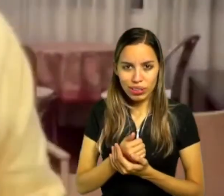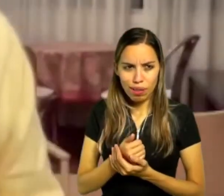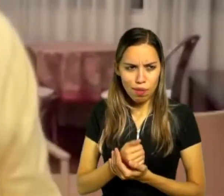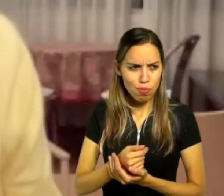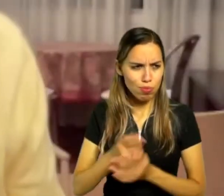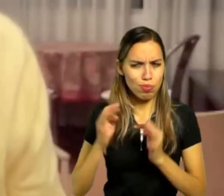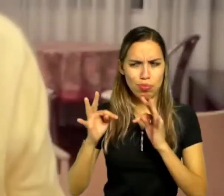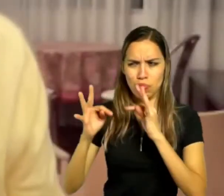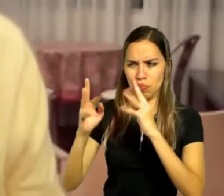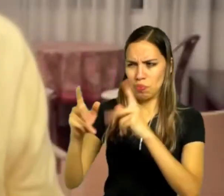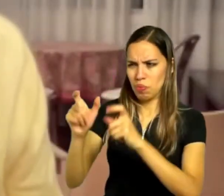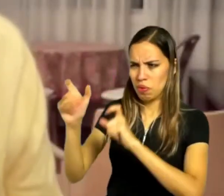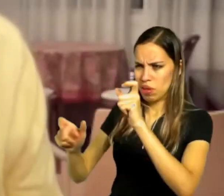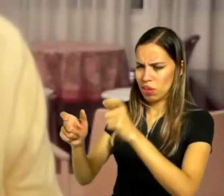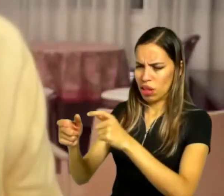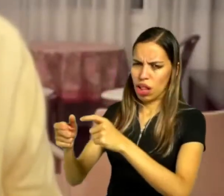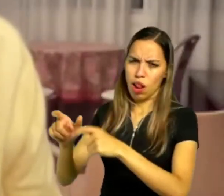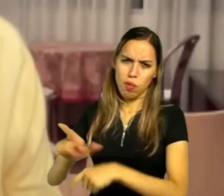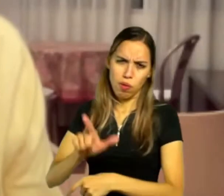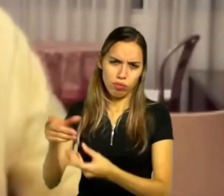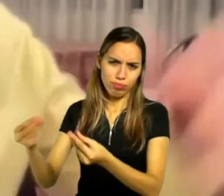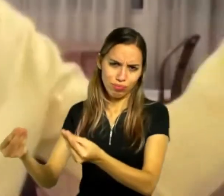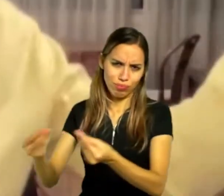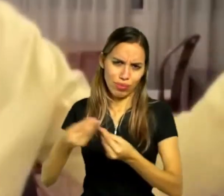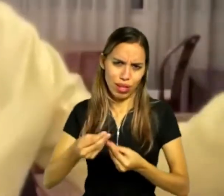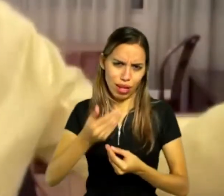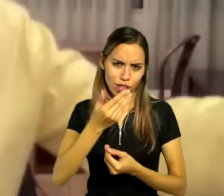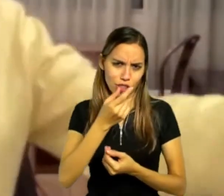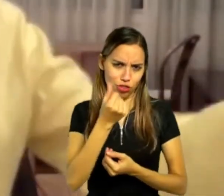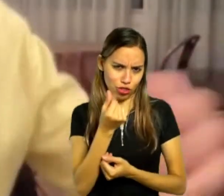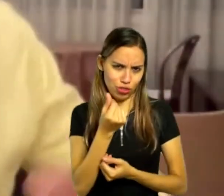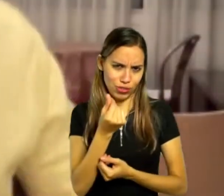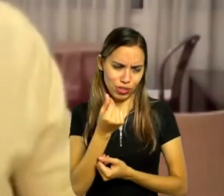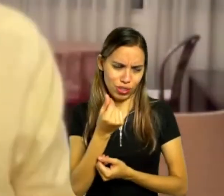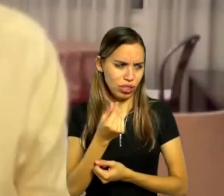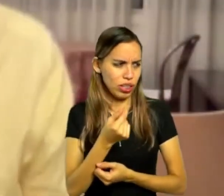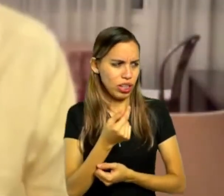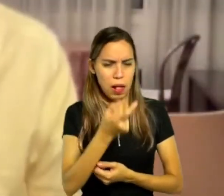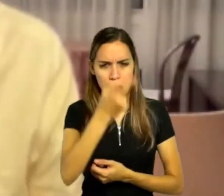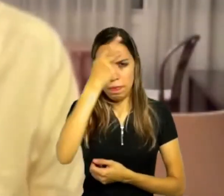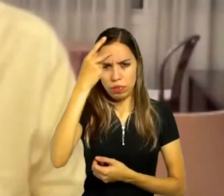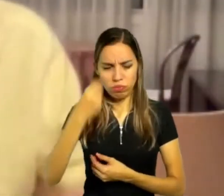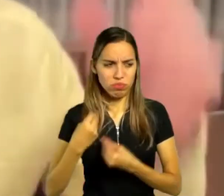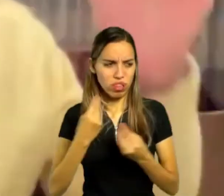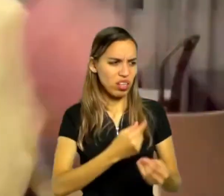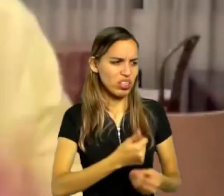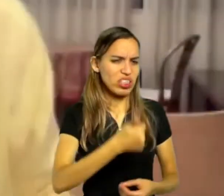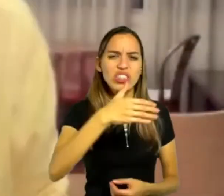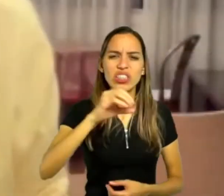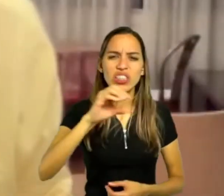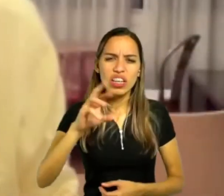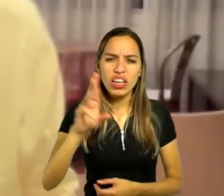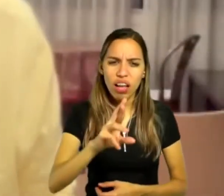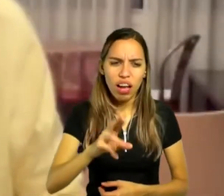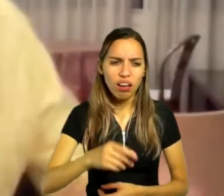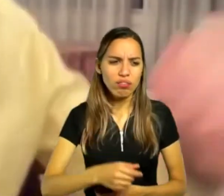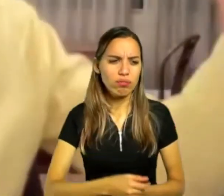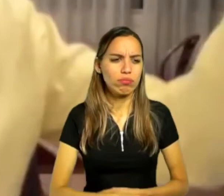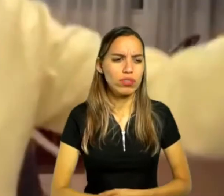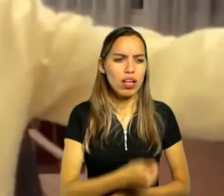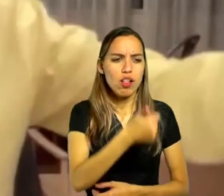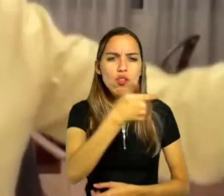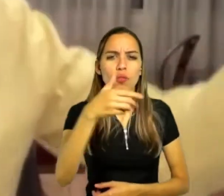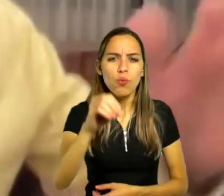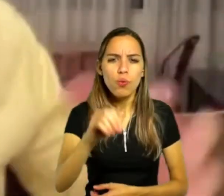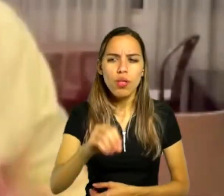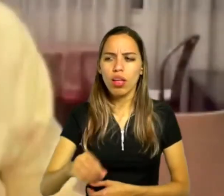nos ouvindo dariam, dentro das suas possibilidades. Um daria 100, outro daria 200 por mês, outro daria 1.000, outro faria